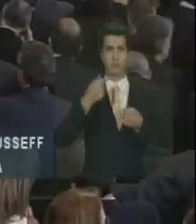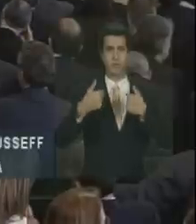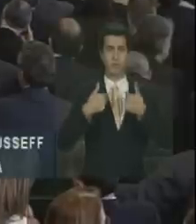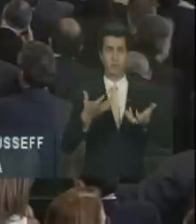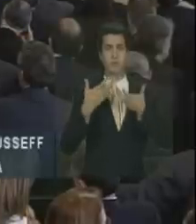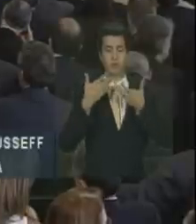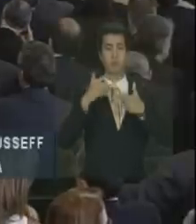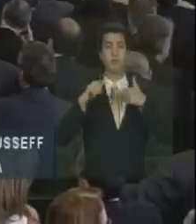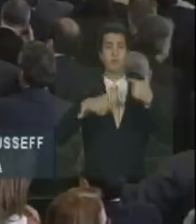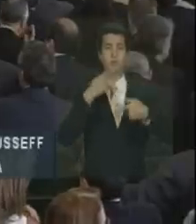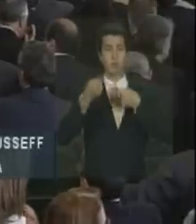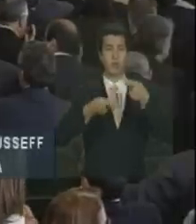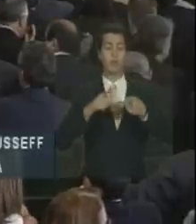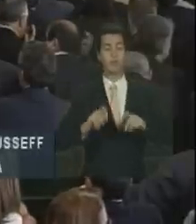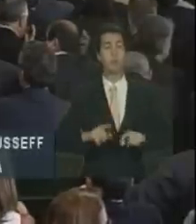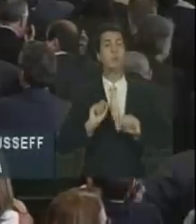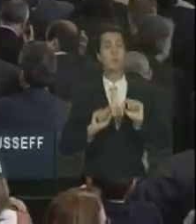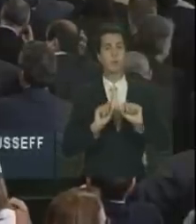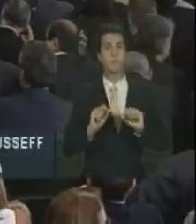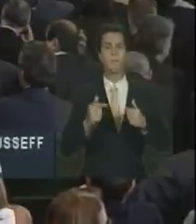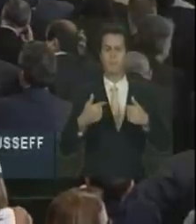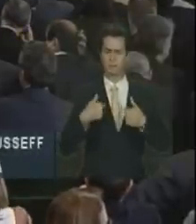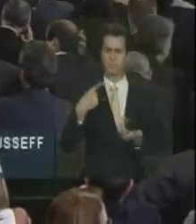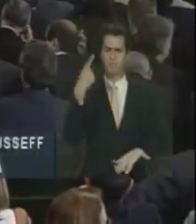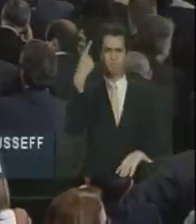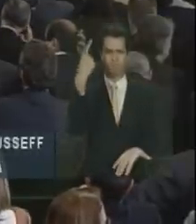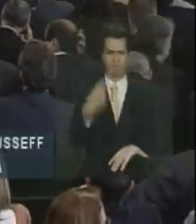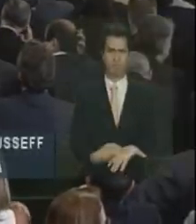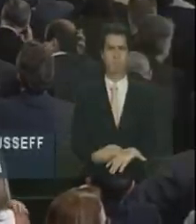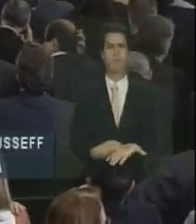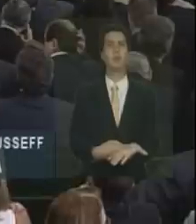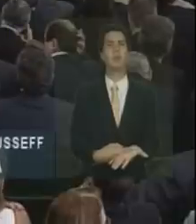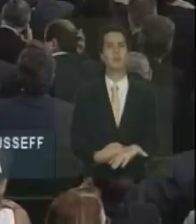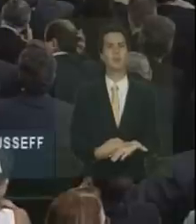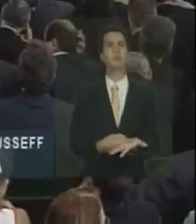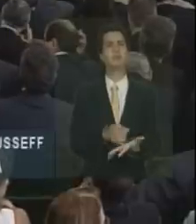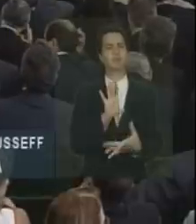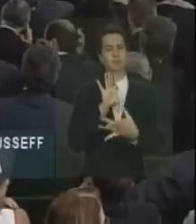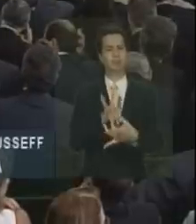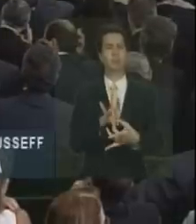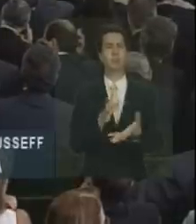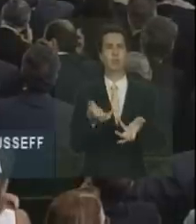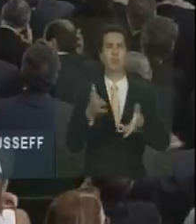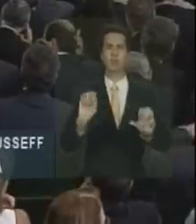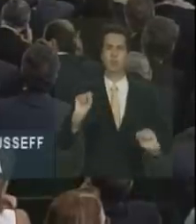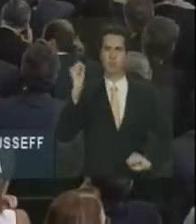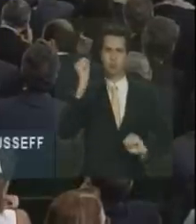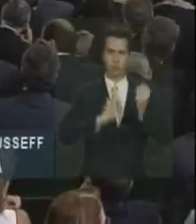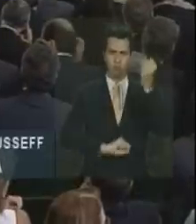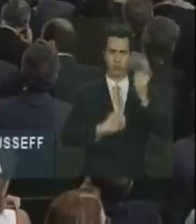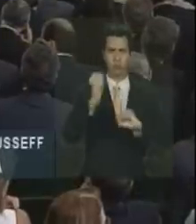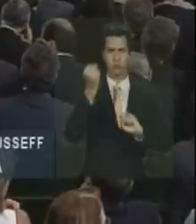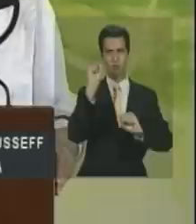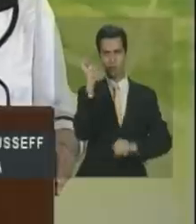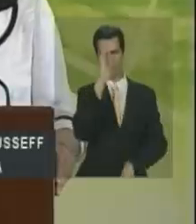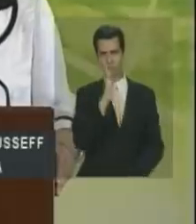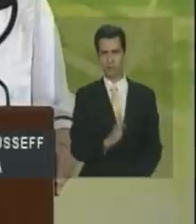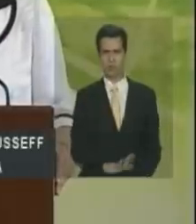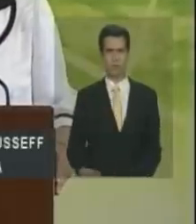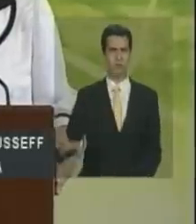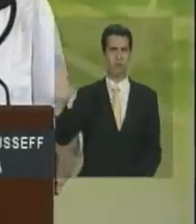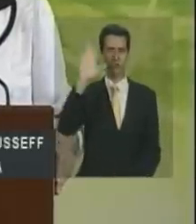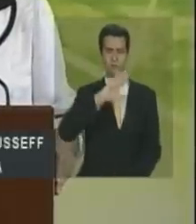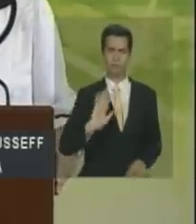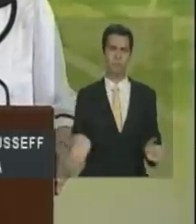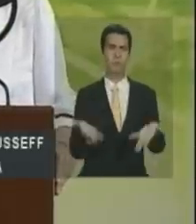o compromisso de meu governo com o apoio e estímulo à indústria nacional, aqui entendida, todos